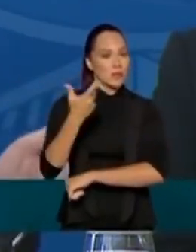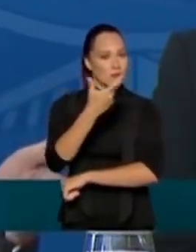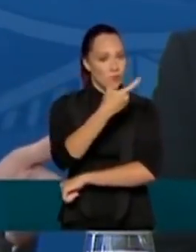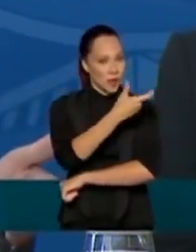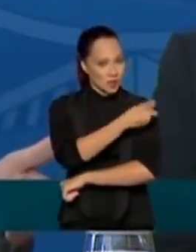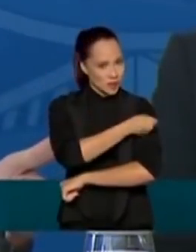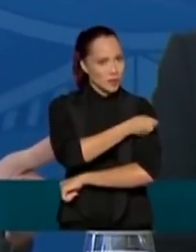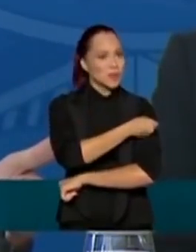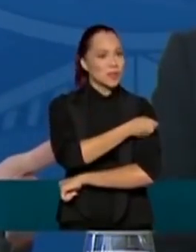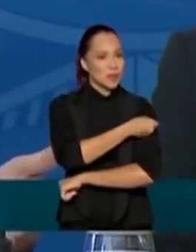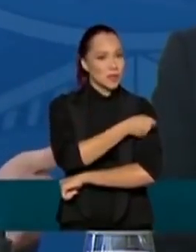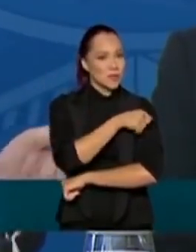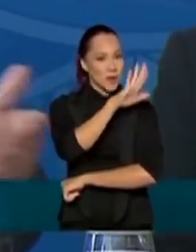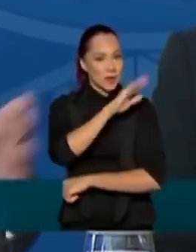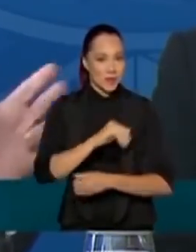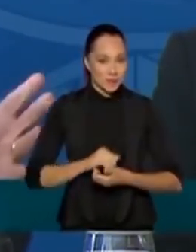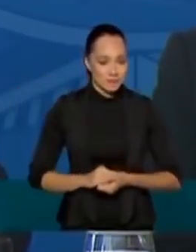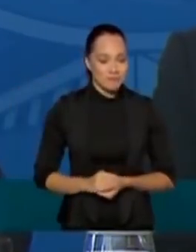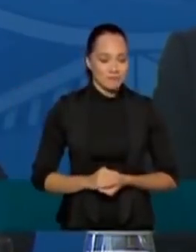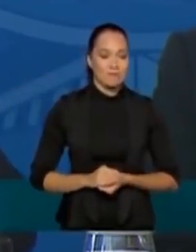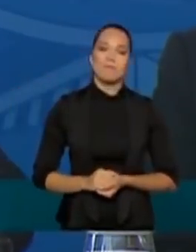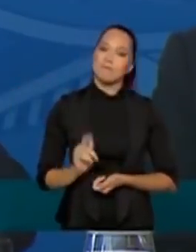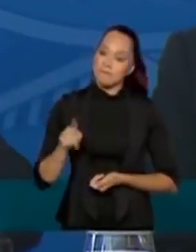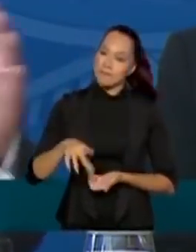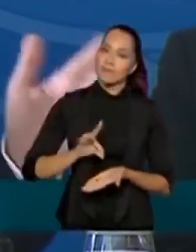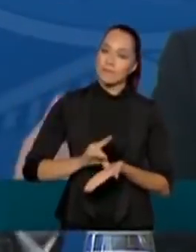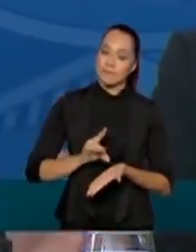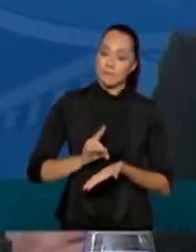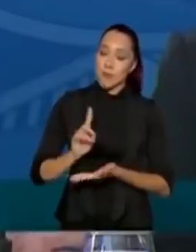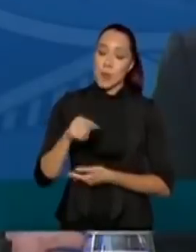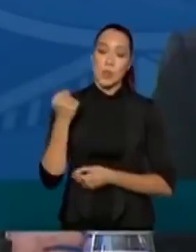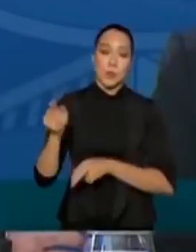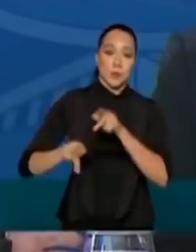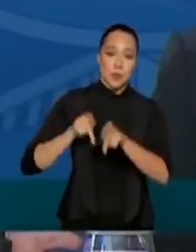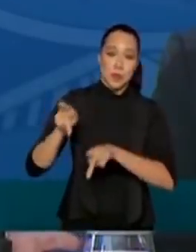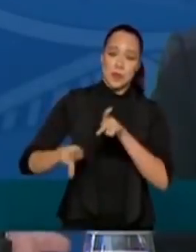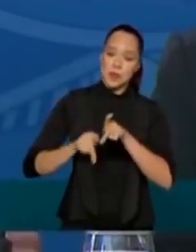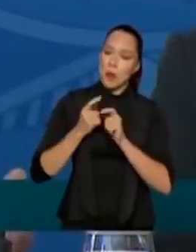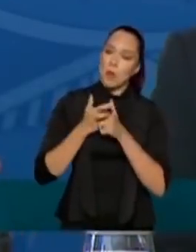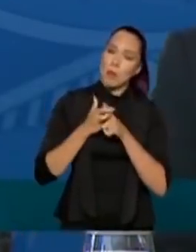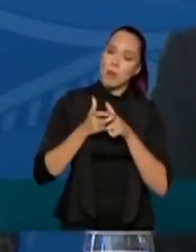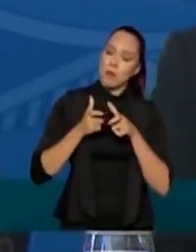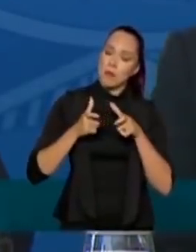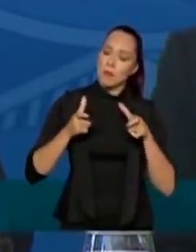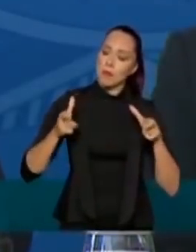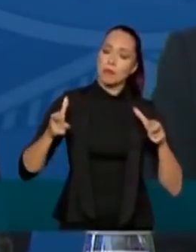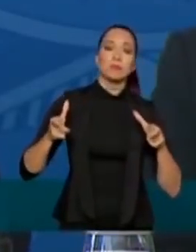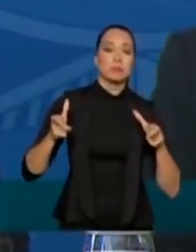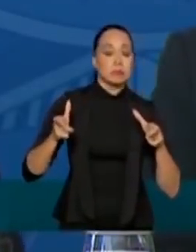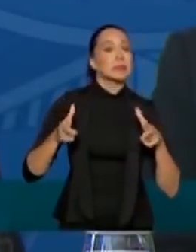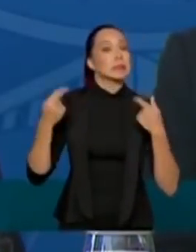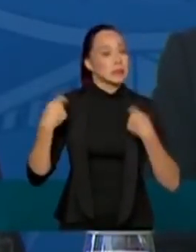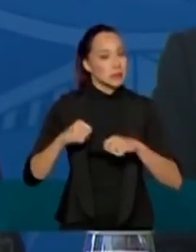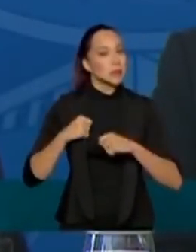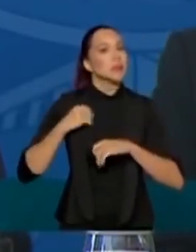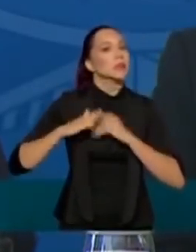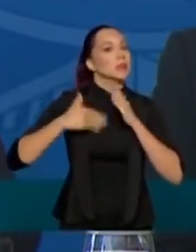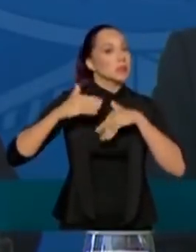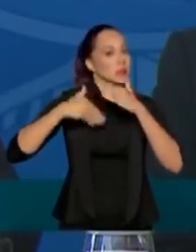aplicação de vacinas. É verdade que nossa população é muito grande e que precisamos